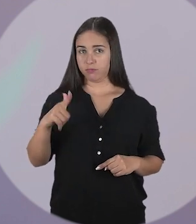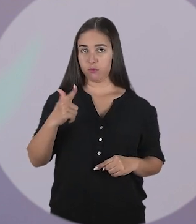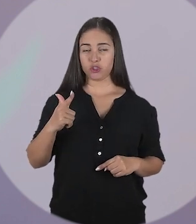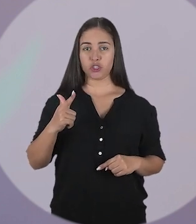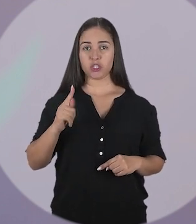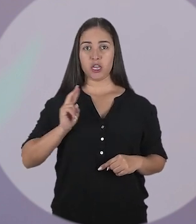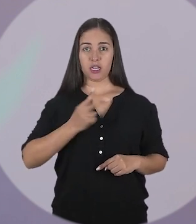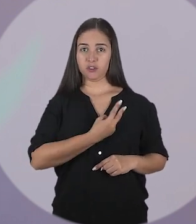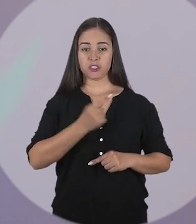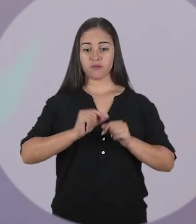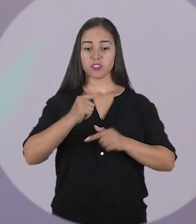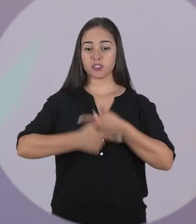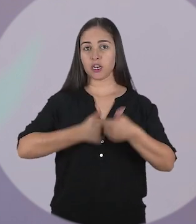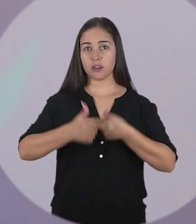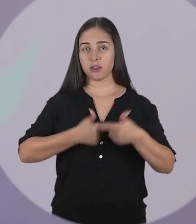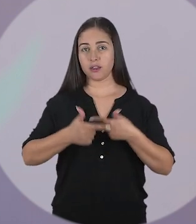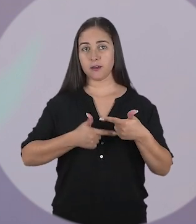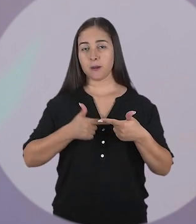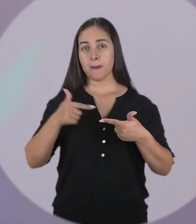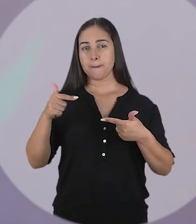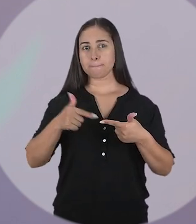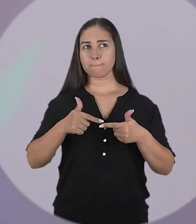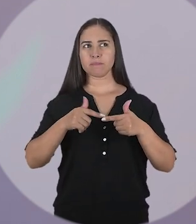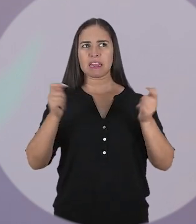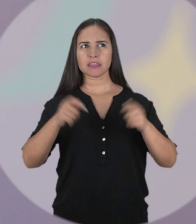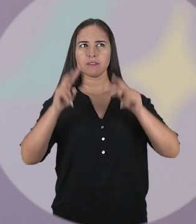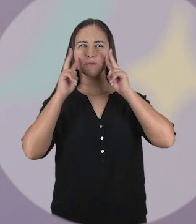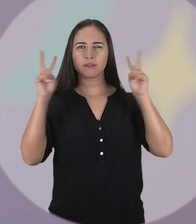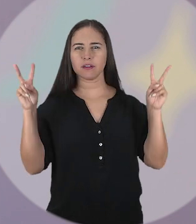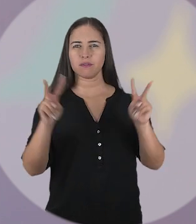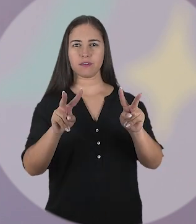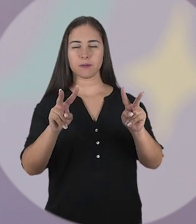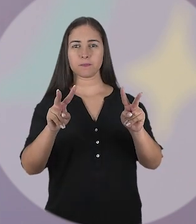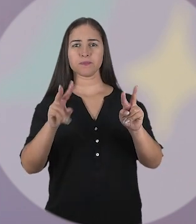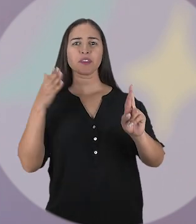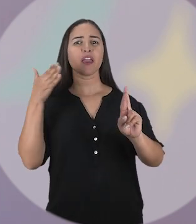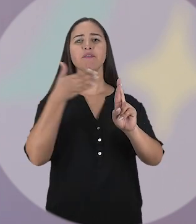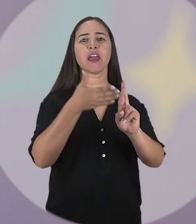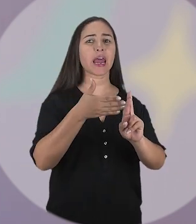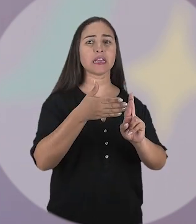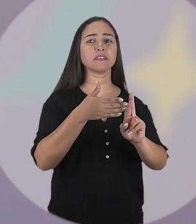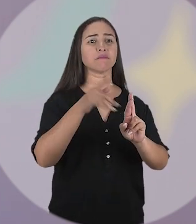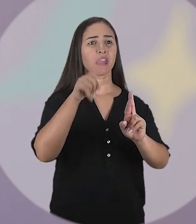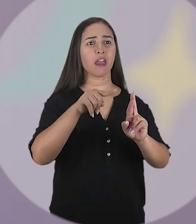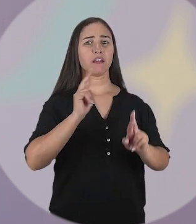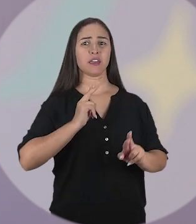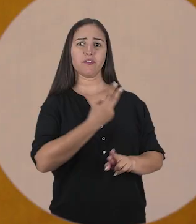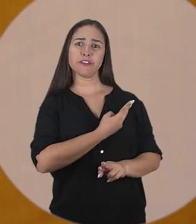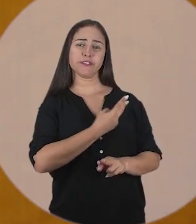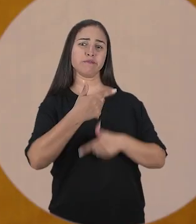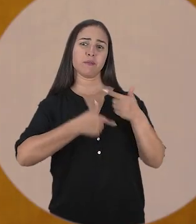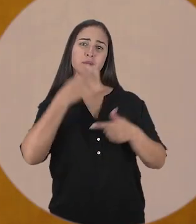travestis fazendo trabalhos visíveis. A minha referência de travesti eram travestis que se